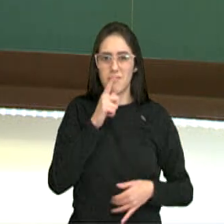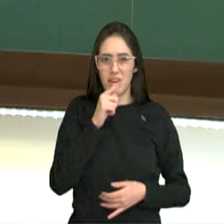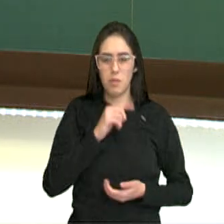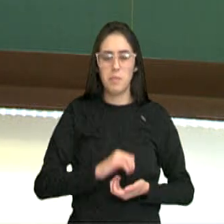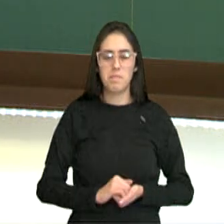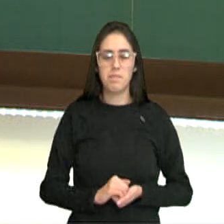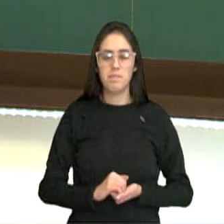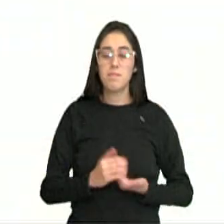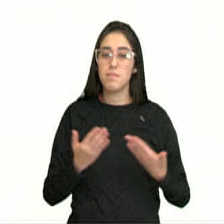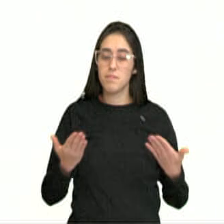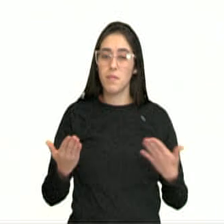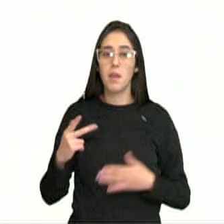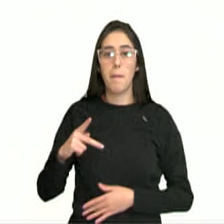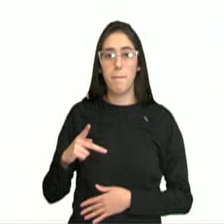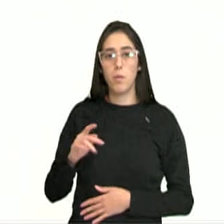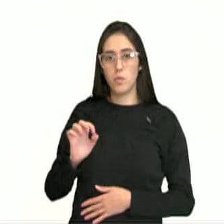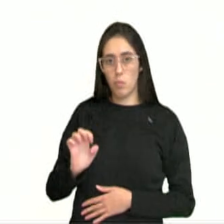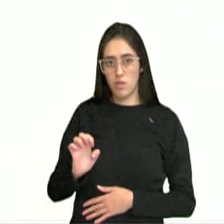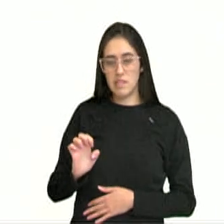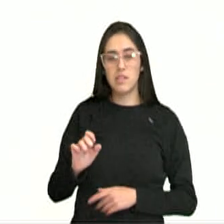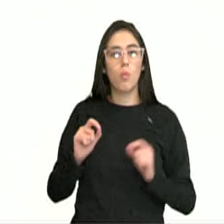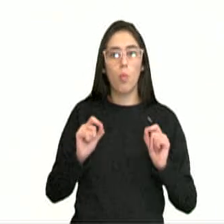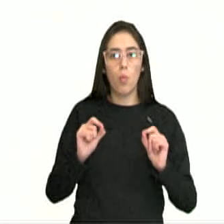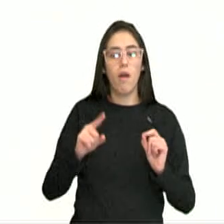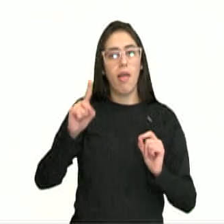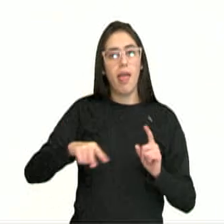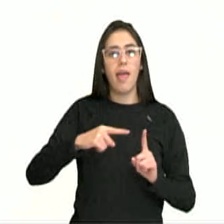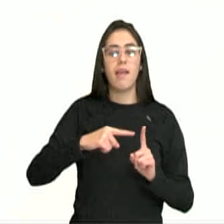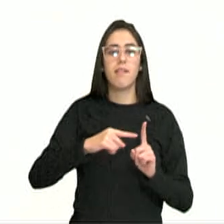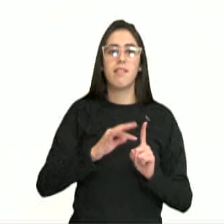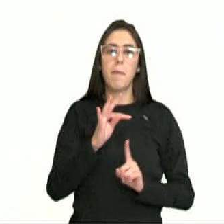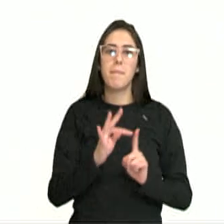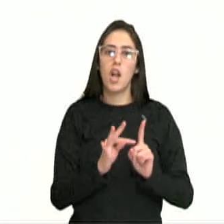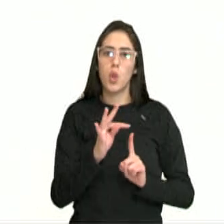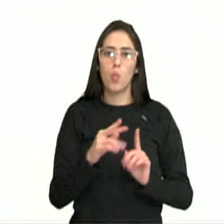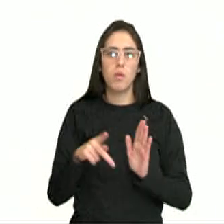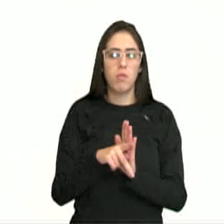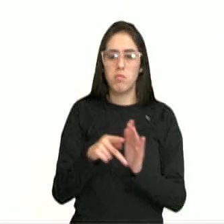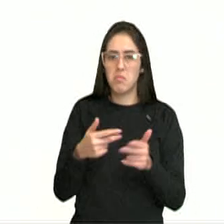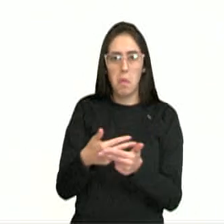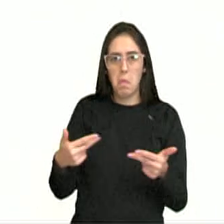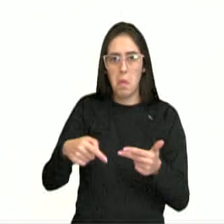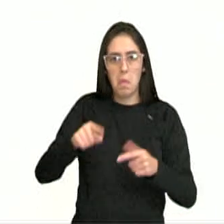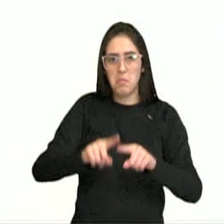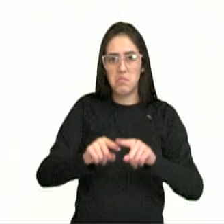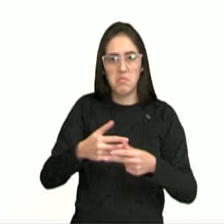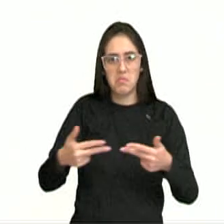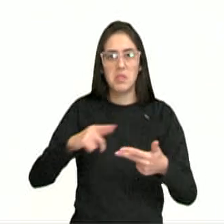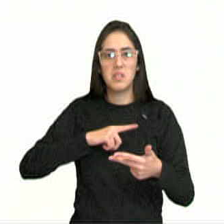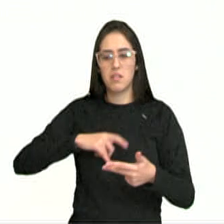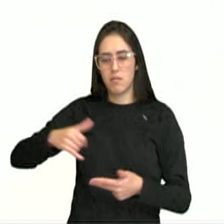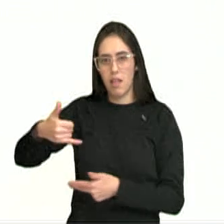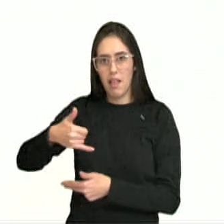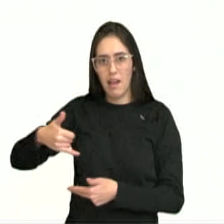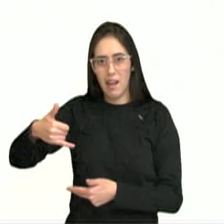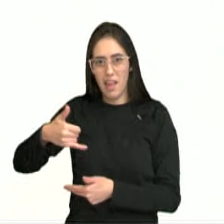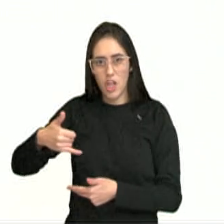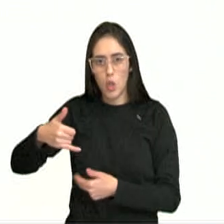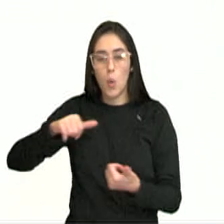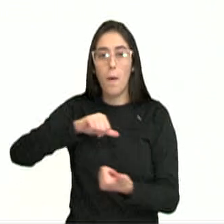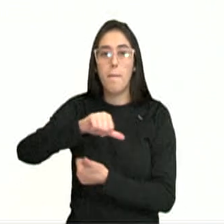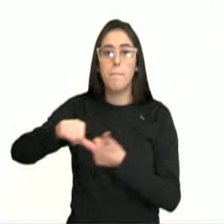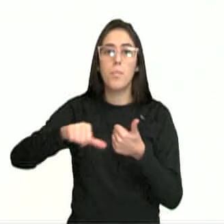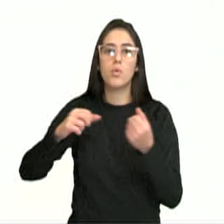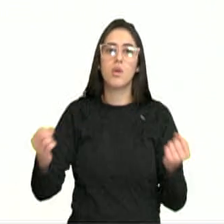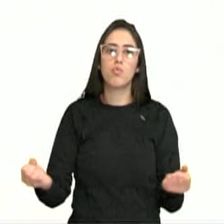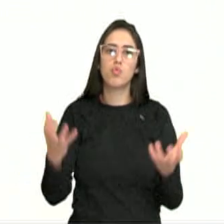Já o ponto de ebulição é a temperatura em que uma substância ou um material passa do estado líquido para o estado gasoso ou para